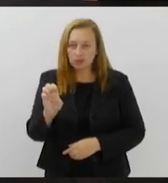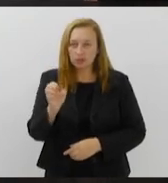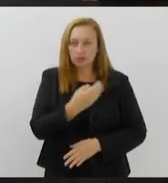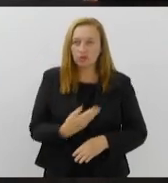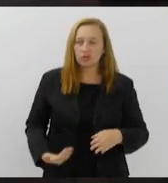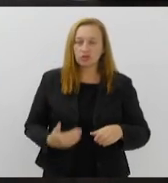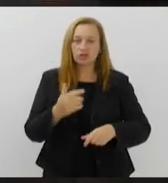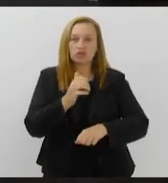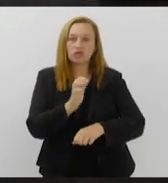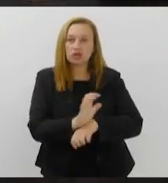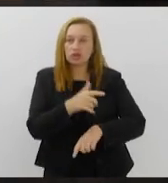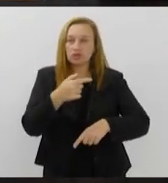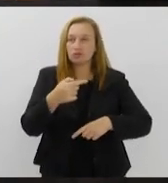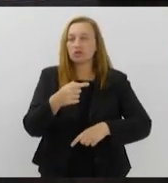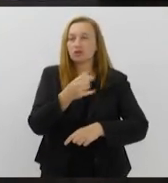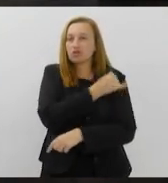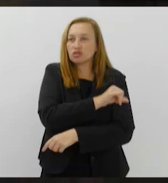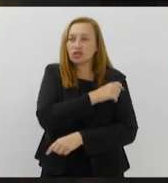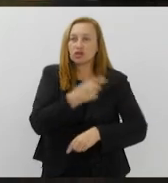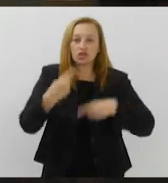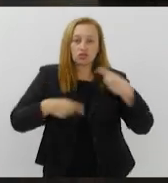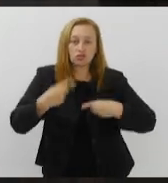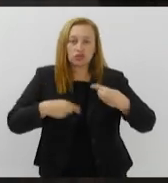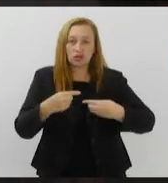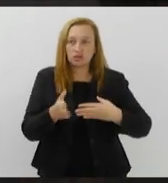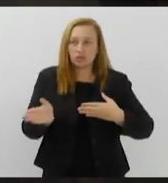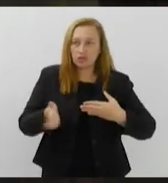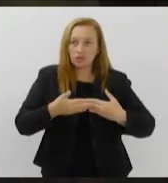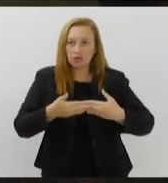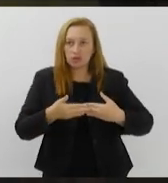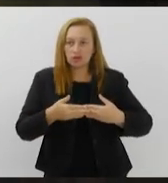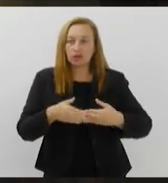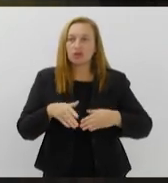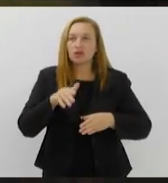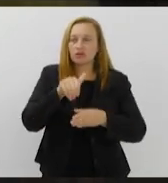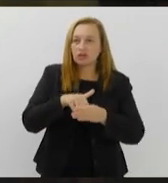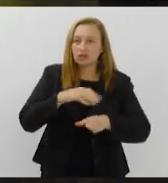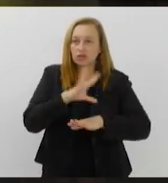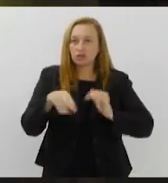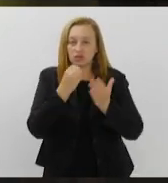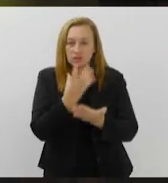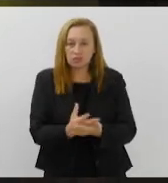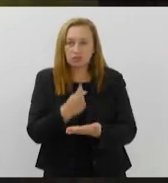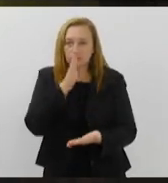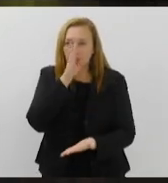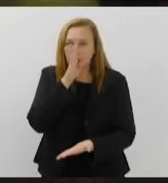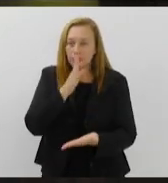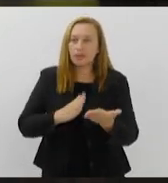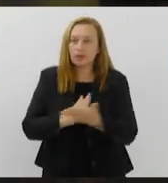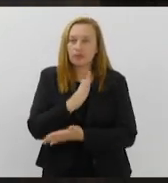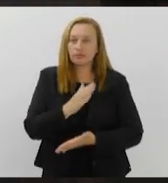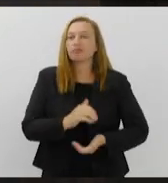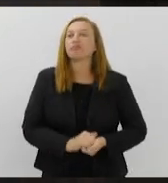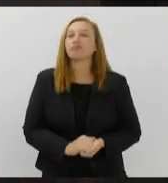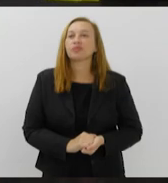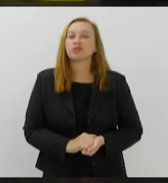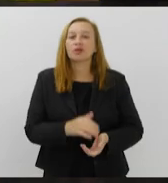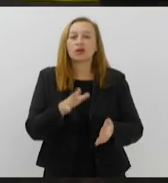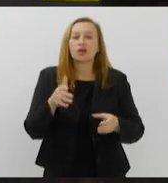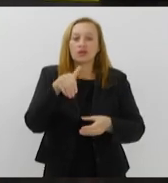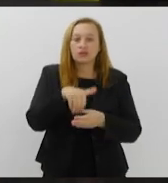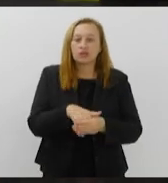quem queira discutir, encerrada a discussão. Em votação, emenda de redação. Senhores que aprovam, permaneçam como estão. Aprovado.